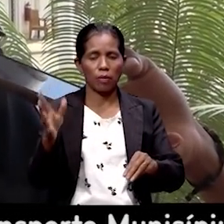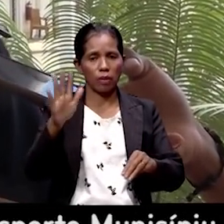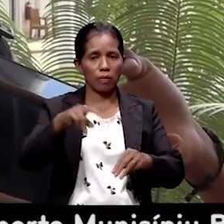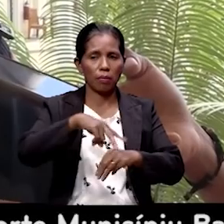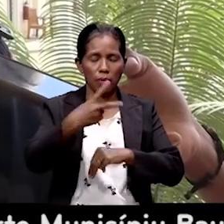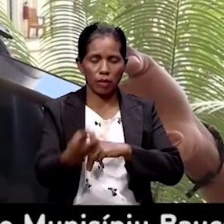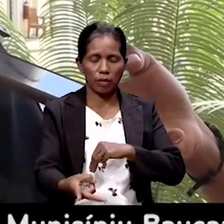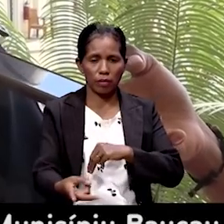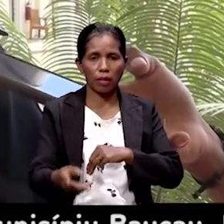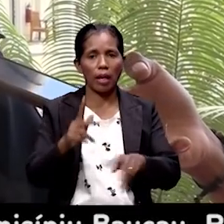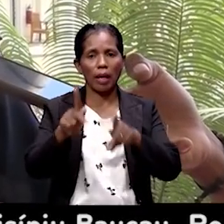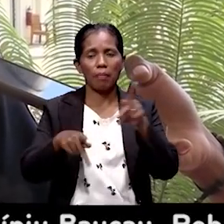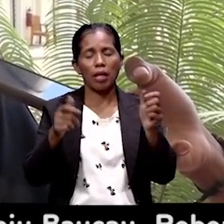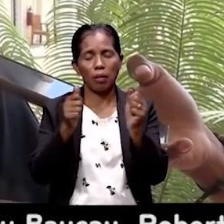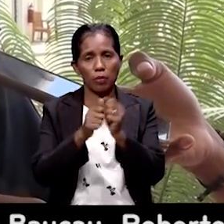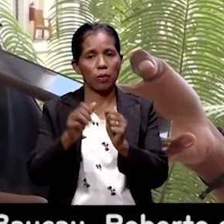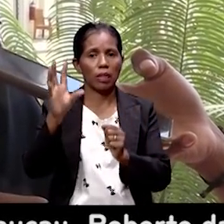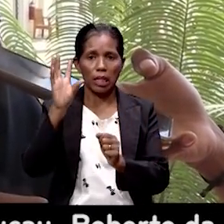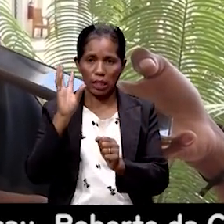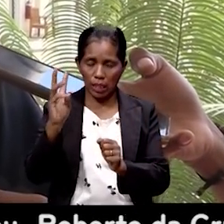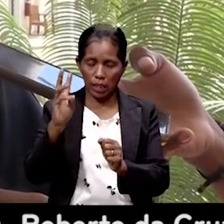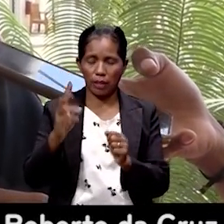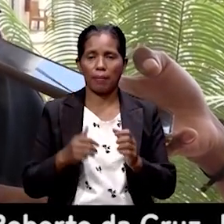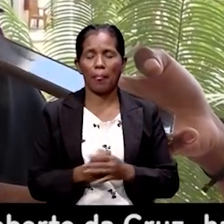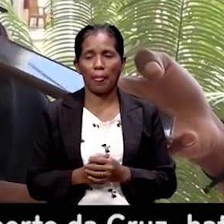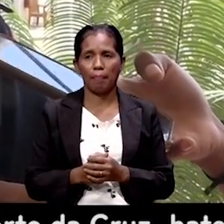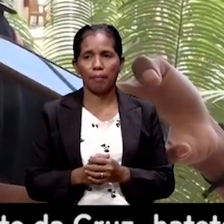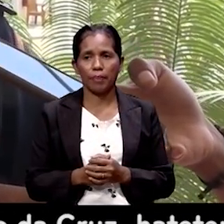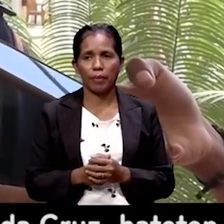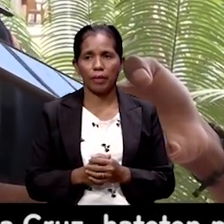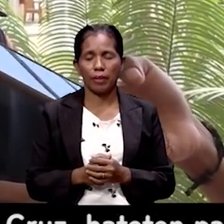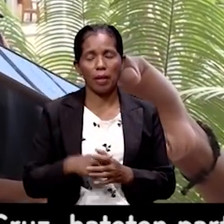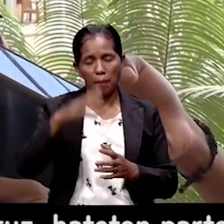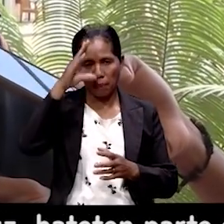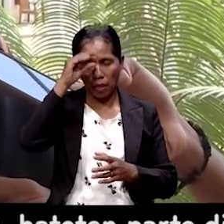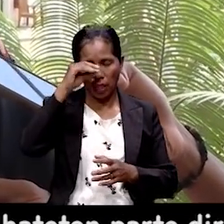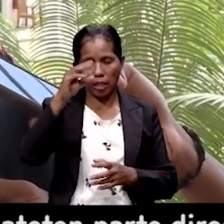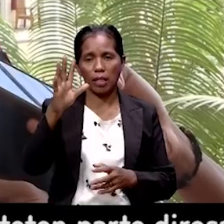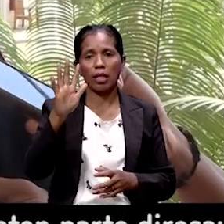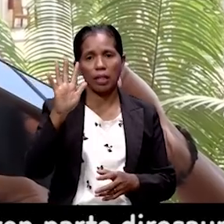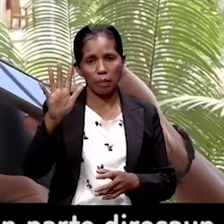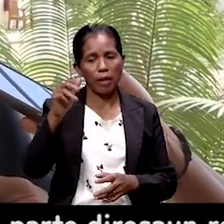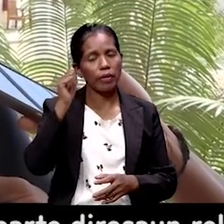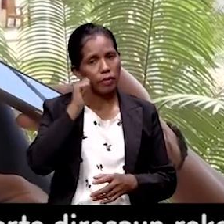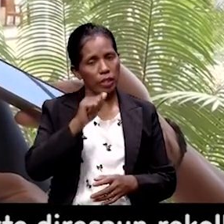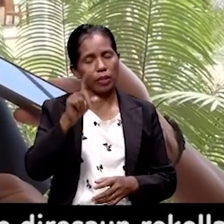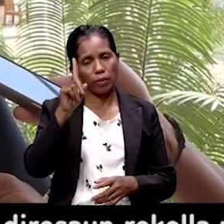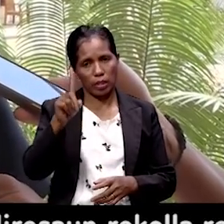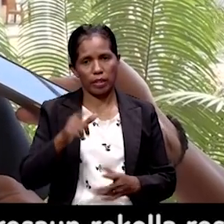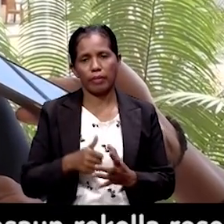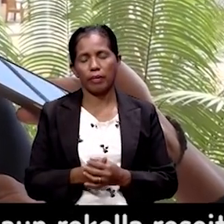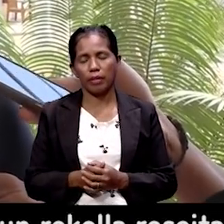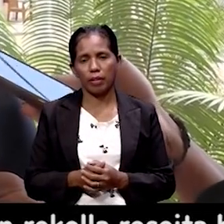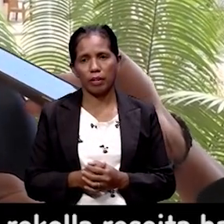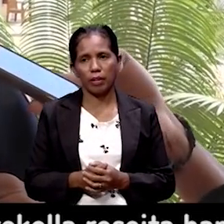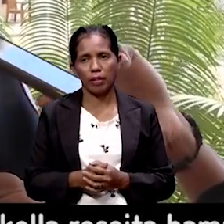ne maquialara ne. Membros e força. Emane nai lima, feto nai ne. Depois do acontecimento, a